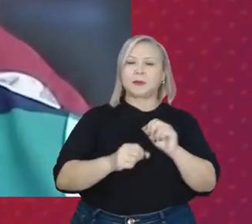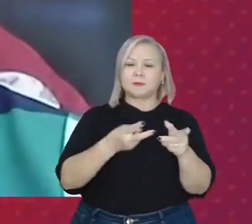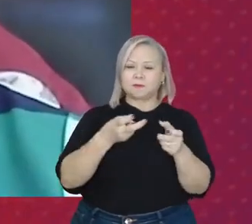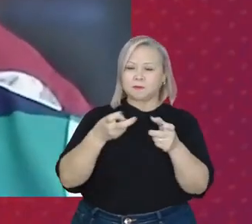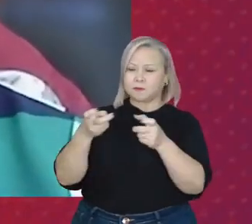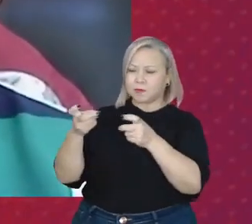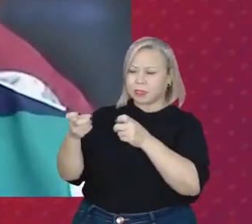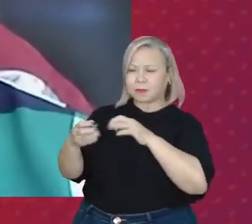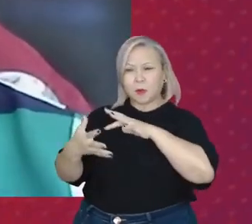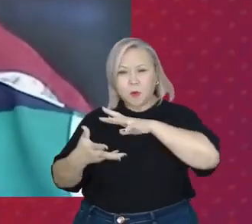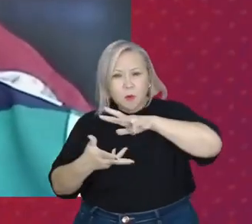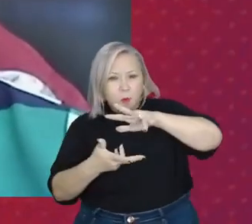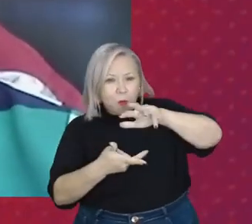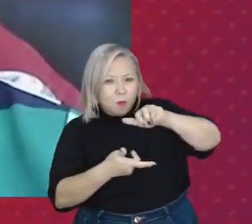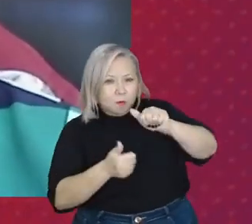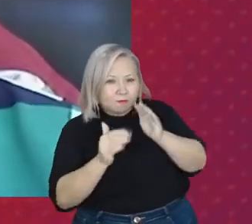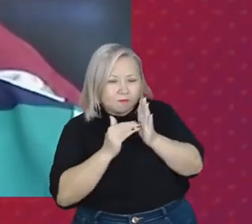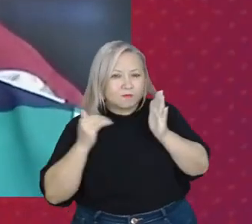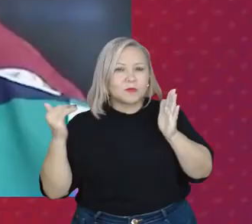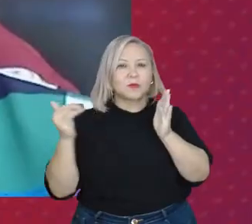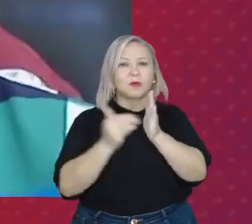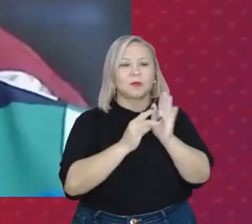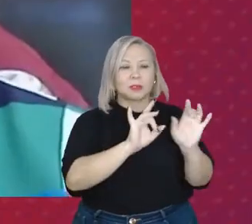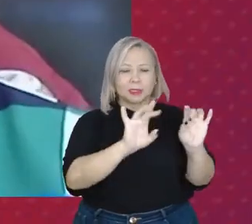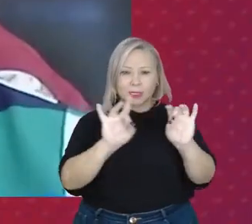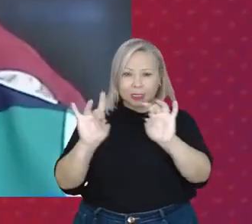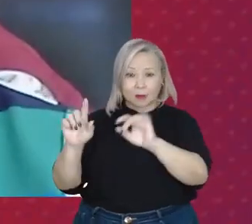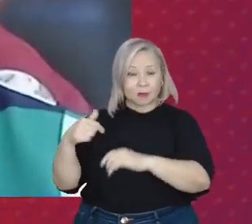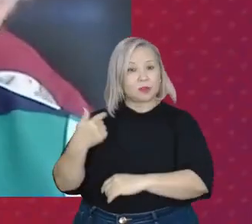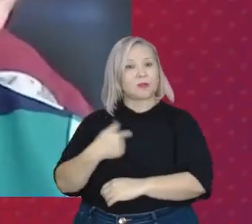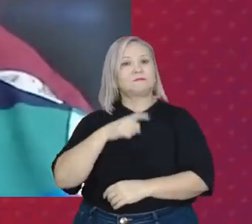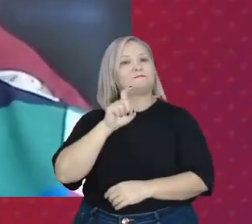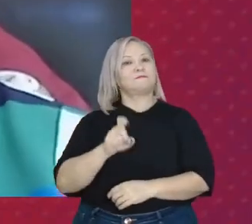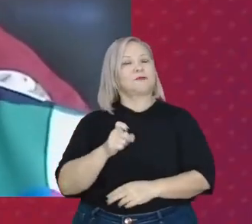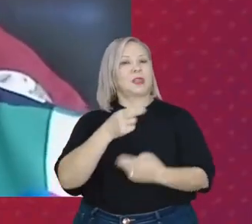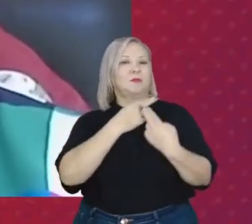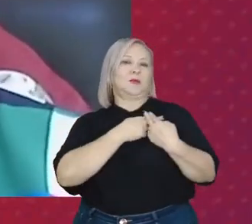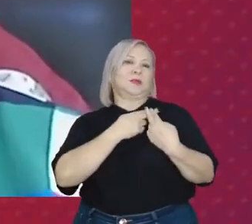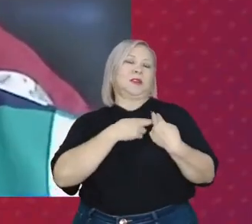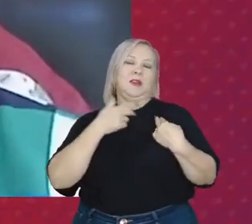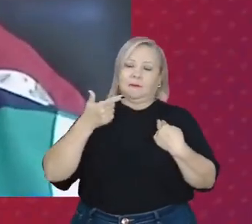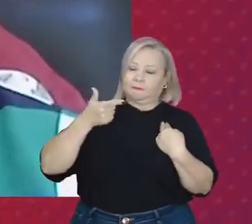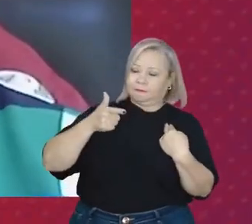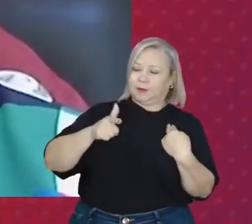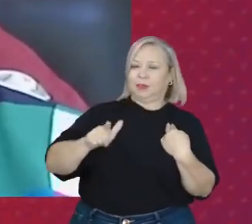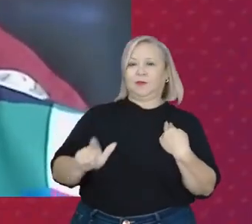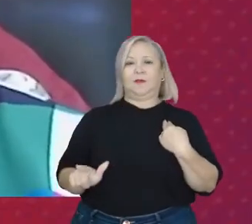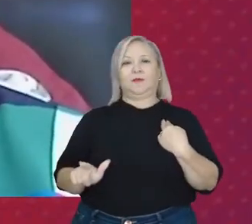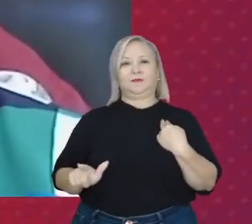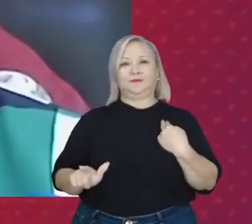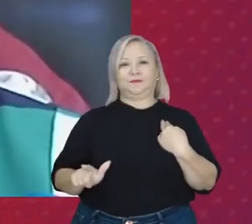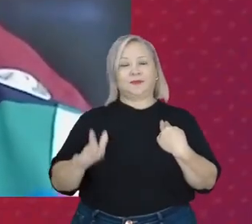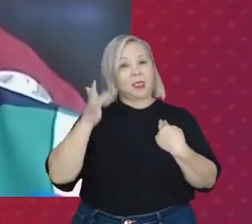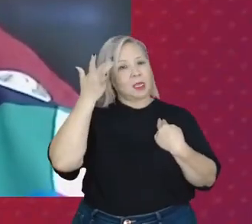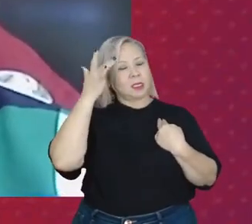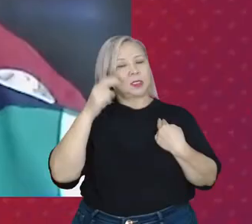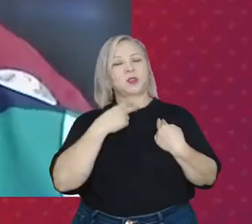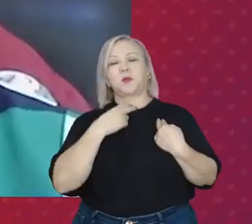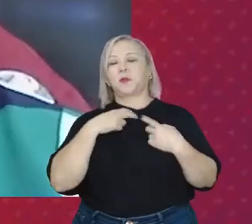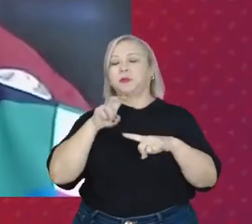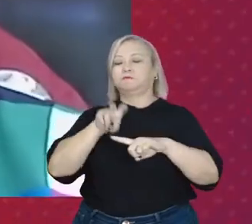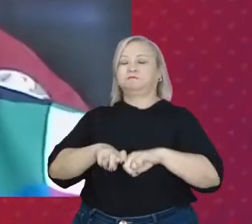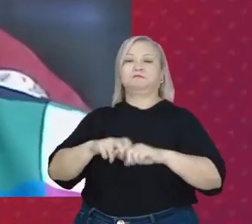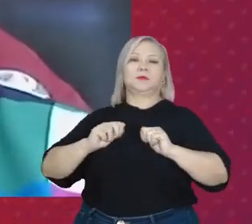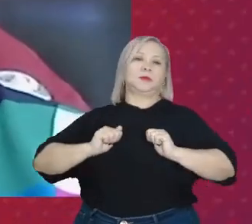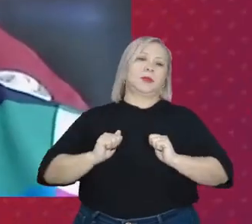mundo como um todo, e que cada um de nós é responsável. Novamente, não sente na cadeira